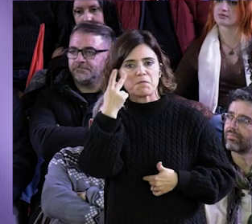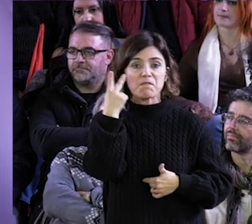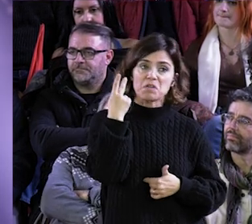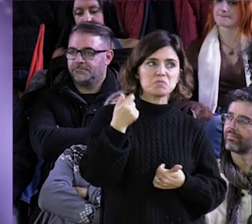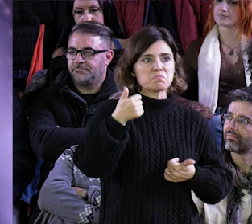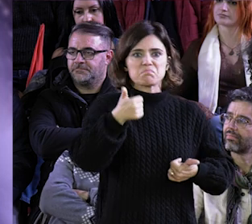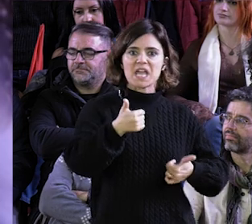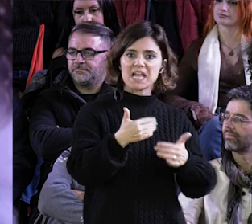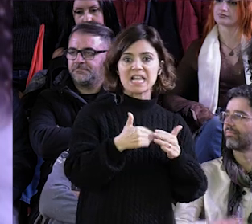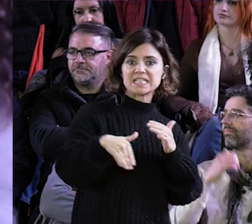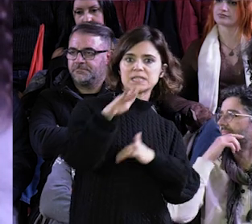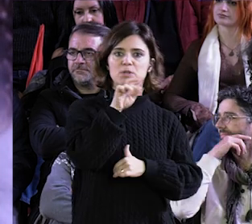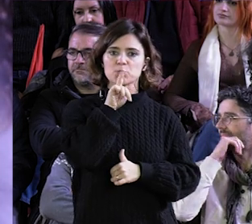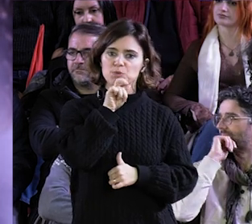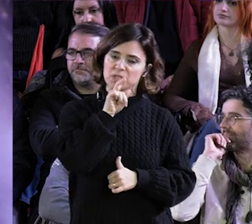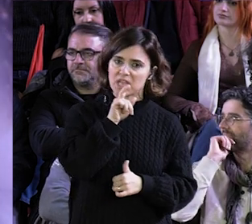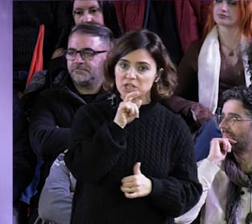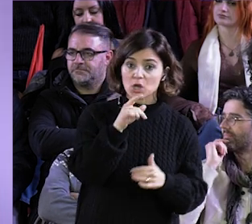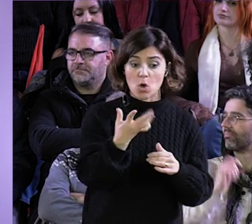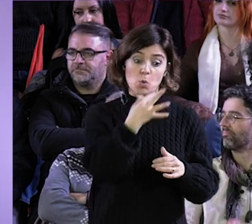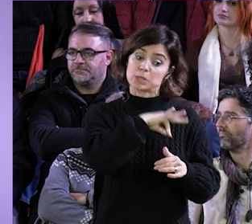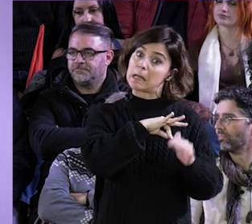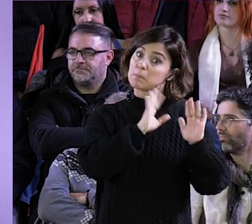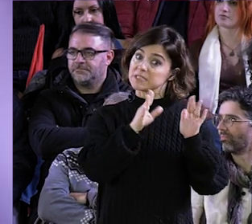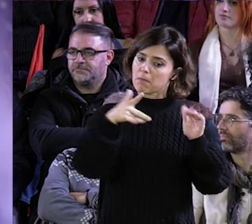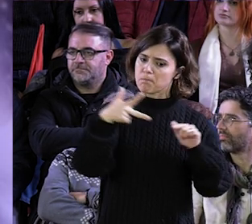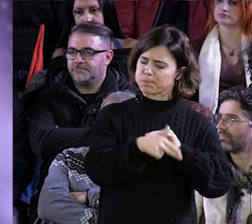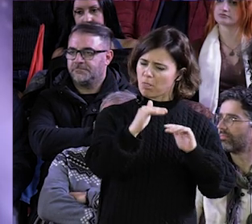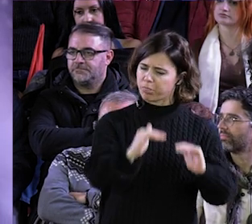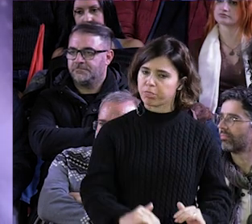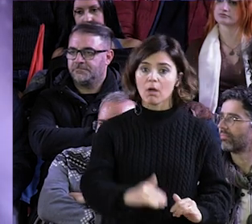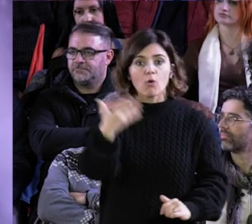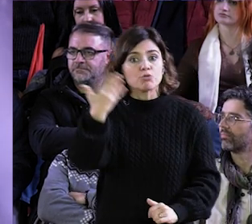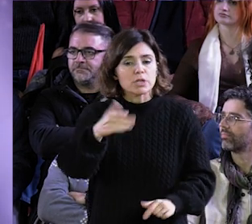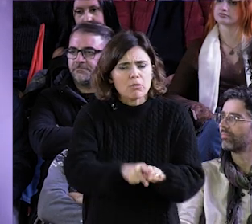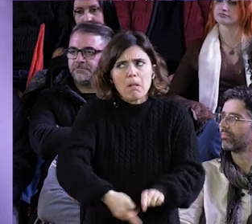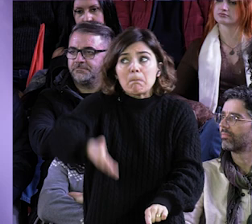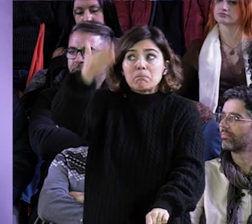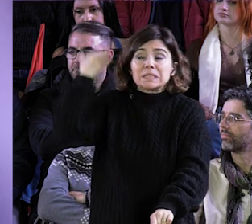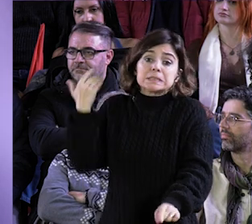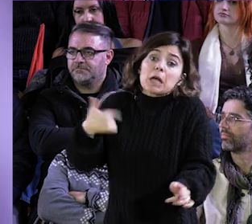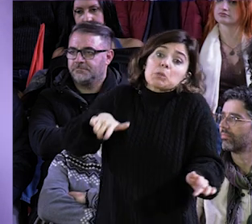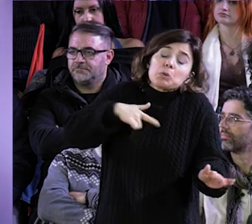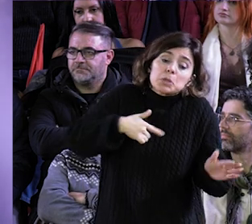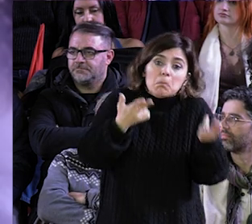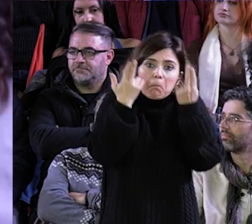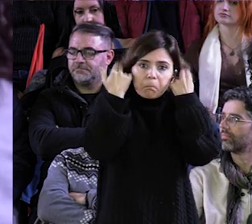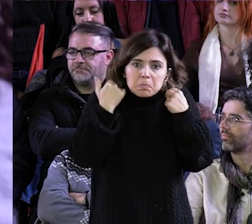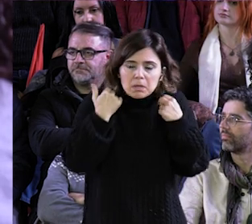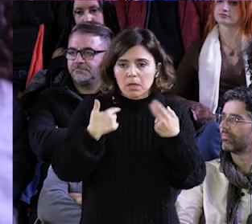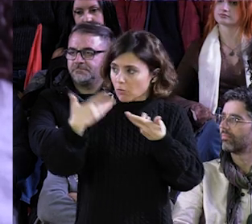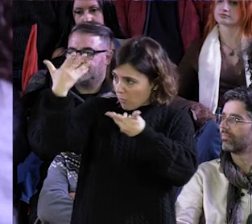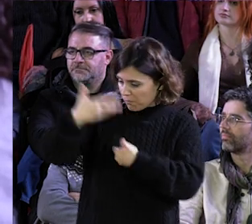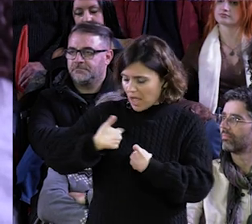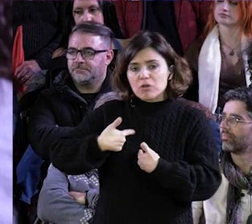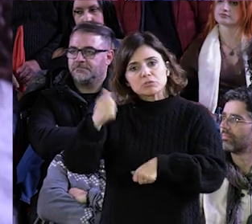que o salário era baixo, mas que tinha que ser ainda mais baixo, que os direitos eram coisa do passado, nós não tínhamos nada a ver com isso. Convidaram-nos,